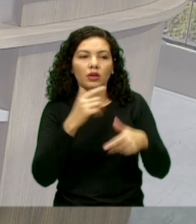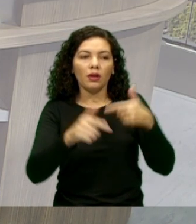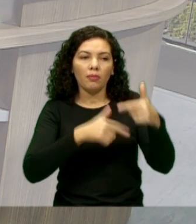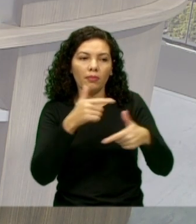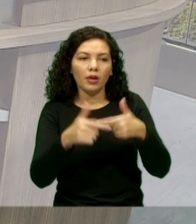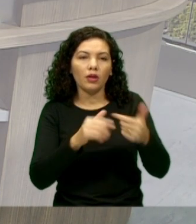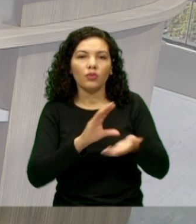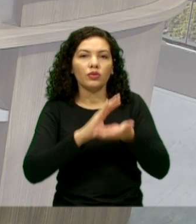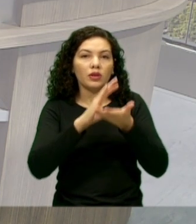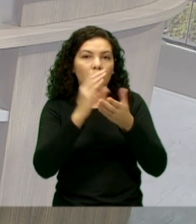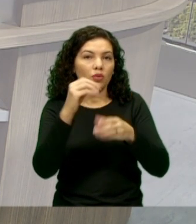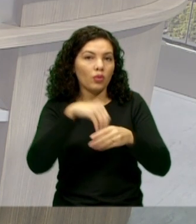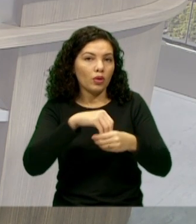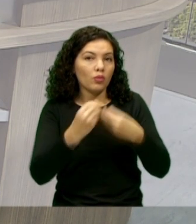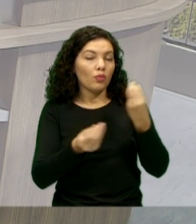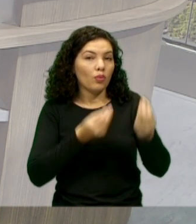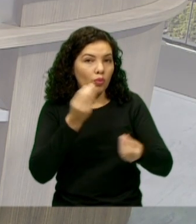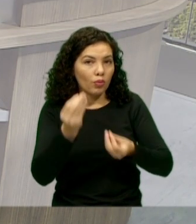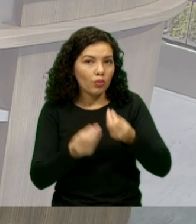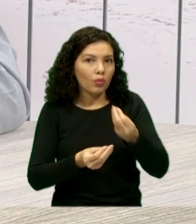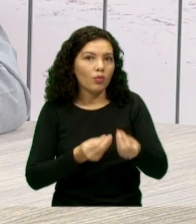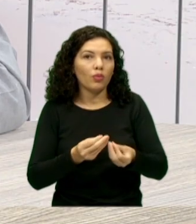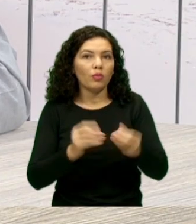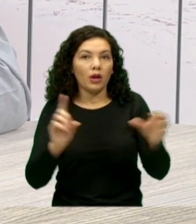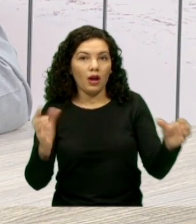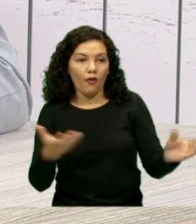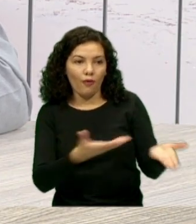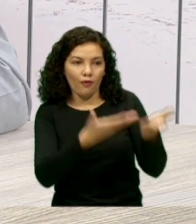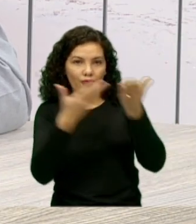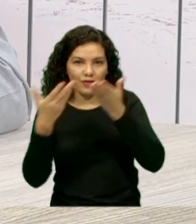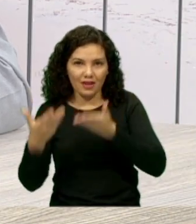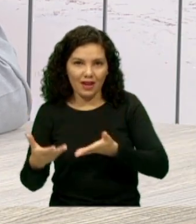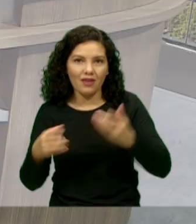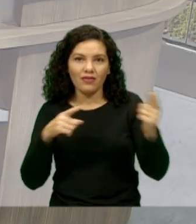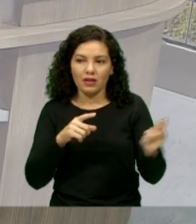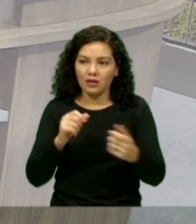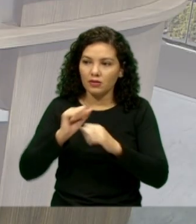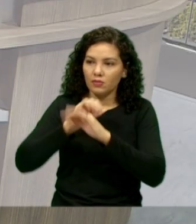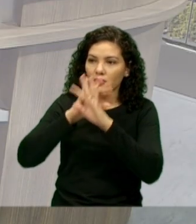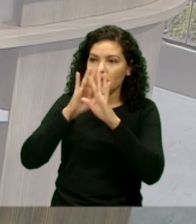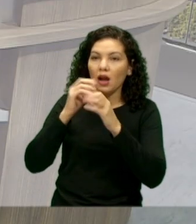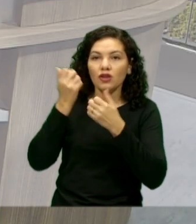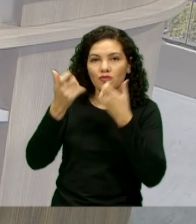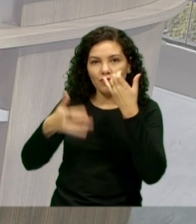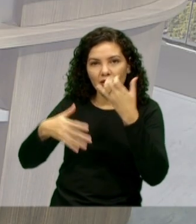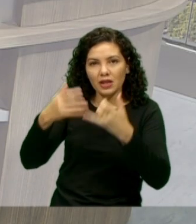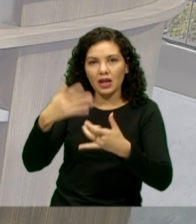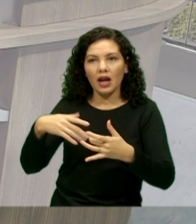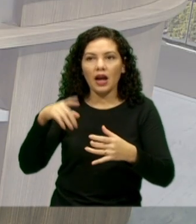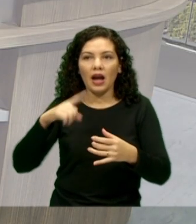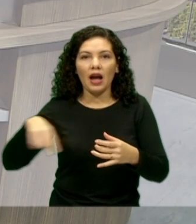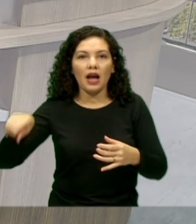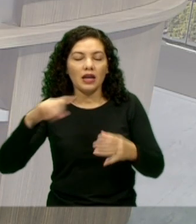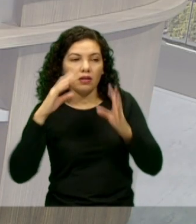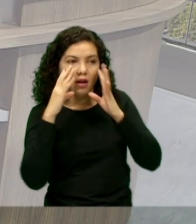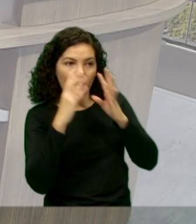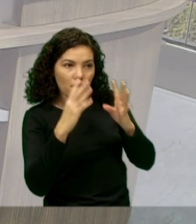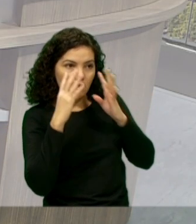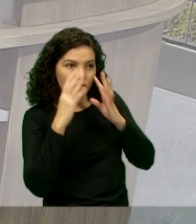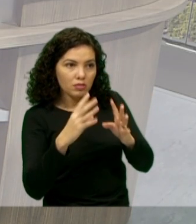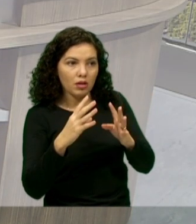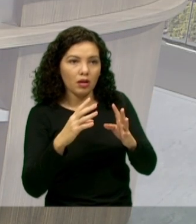eu já considero que houve um avanço. Que pelo menos está sendo ouvido. Ficou muito tempo sem a gente